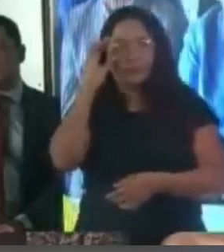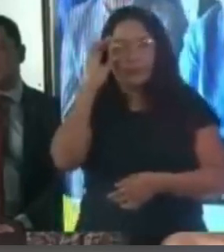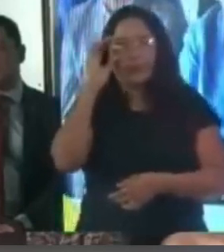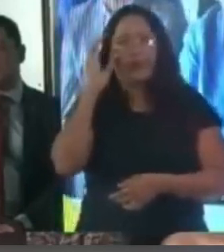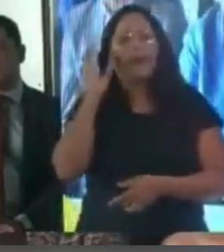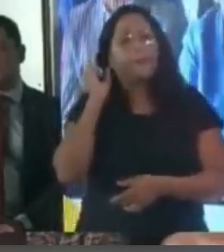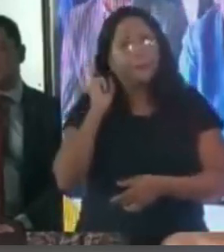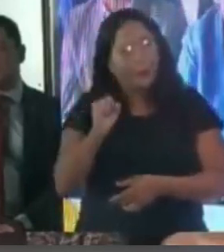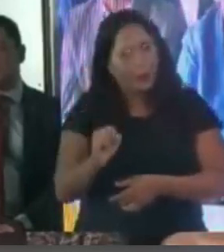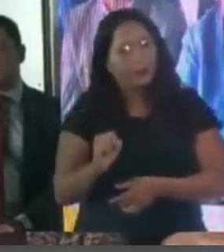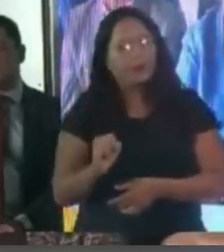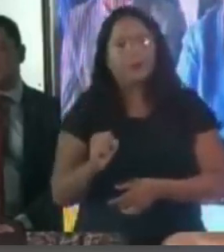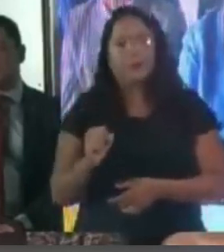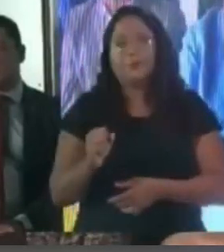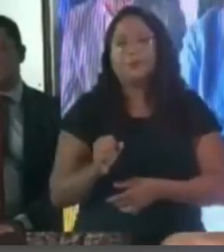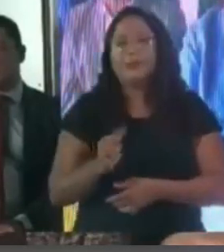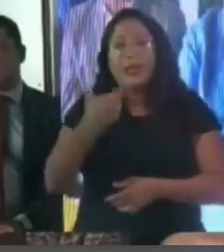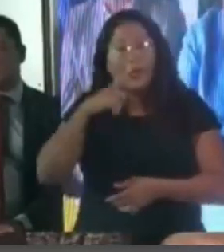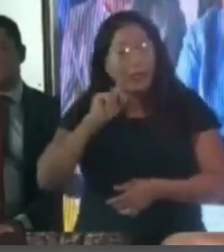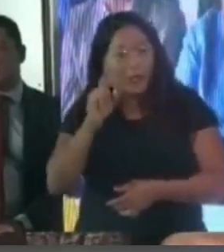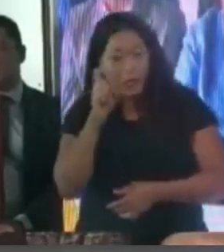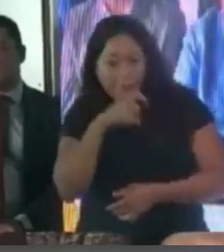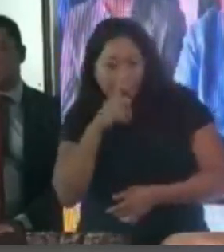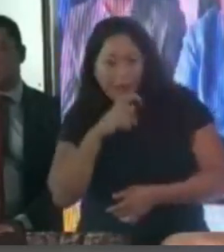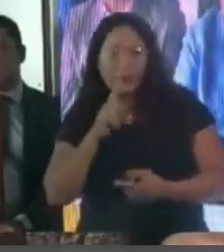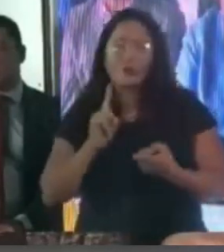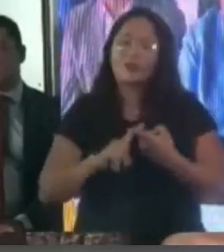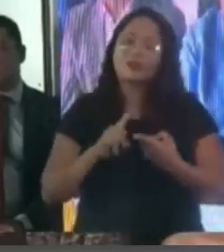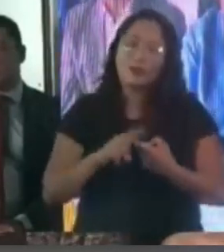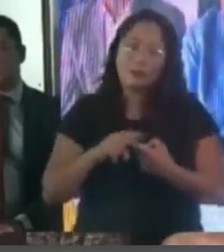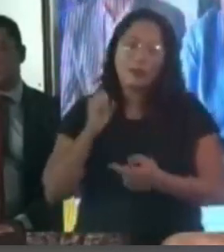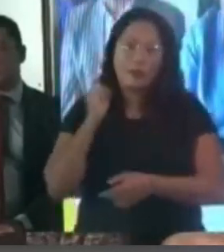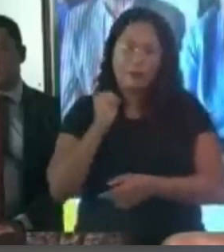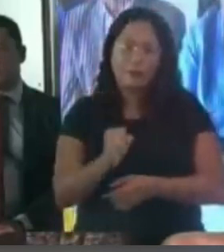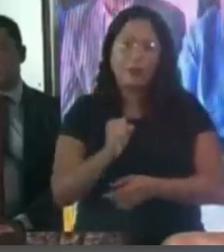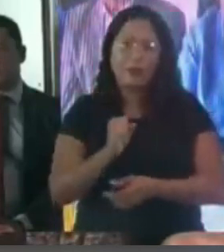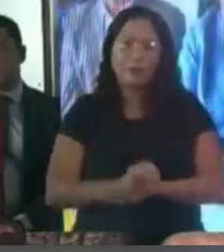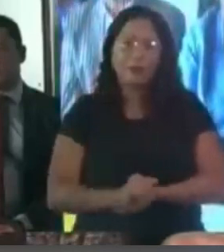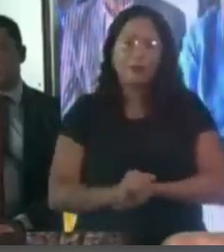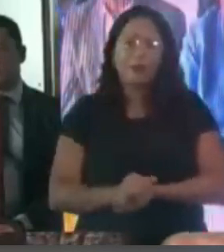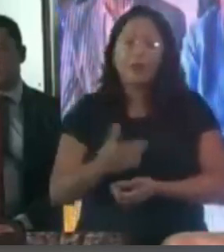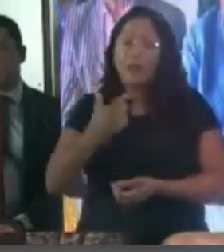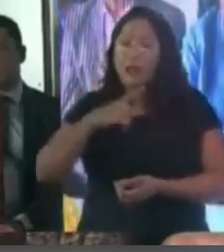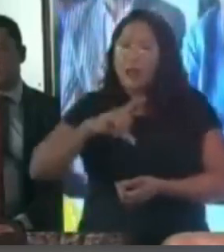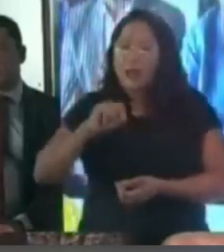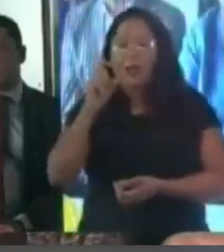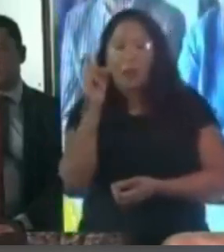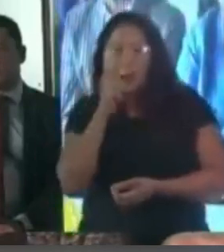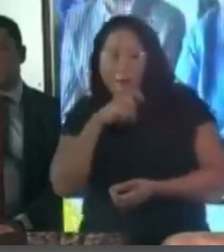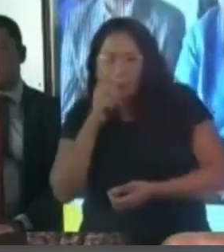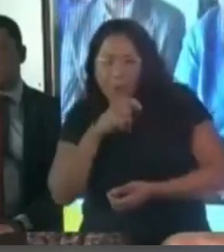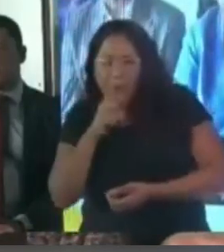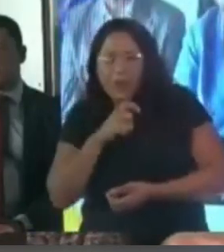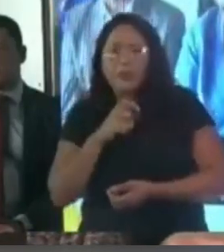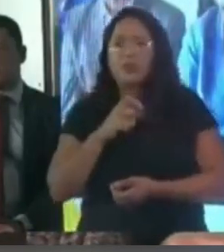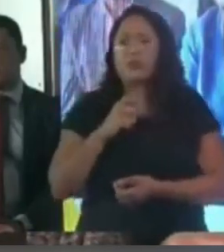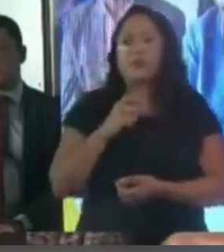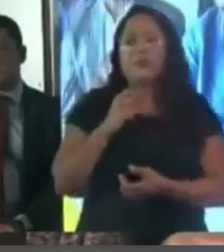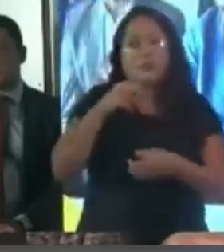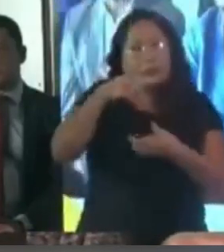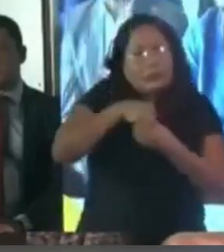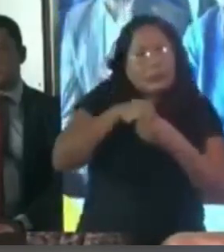gente mata. Quem mente, mata. A mentira mata. Quem faz da mentira profissão é